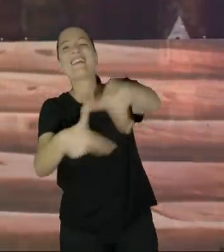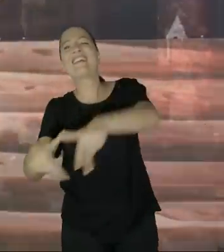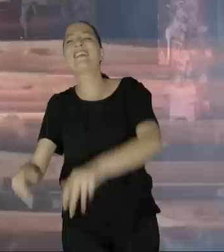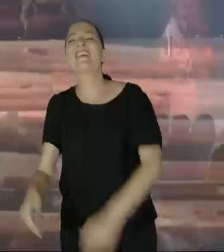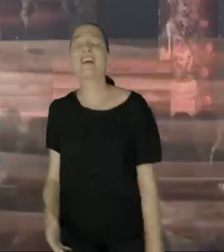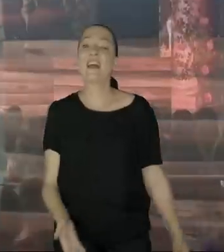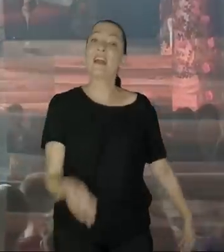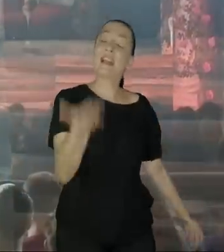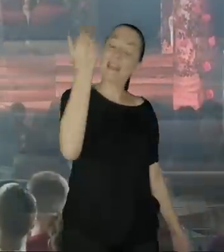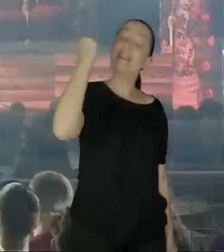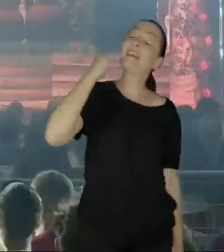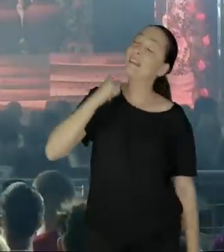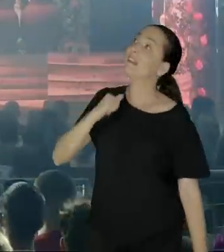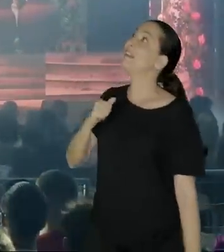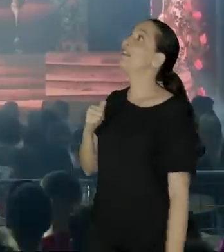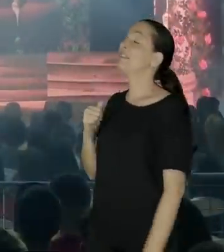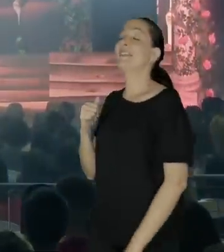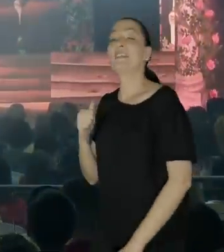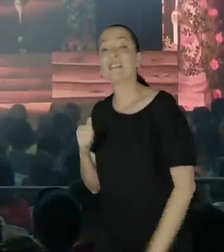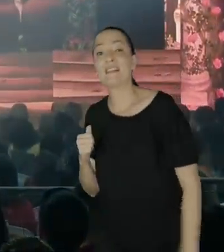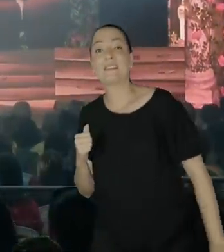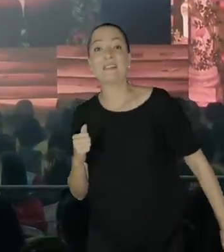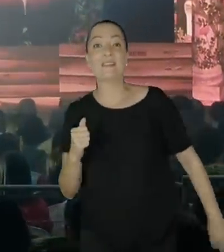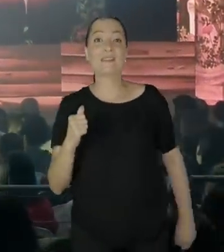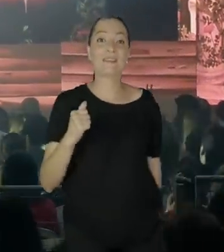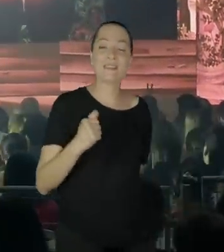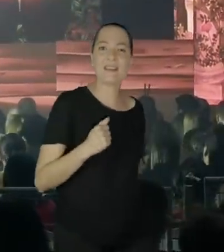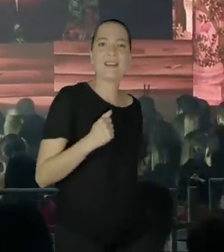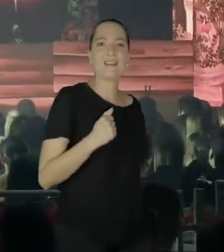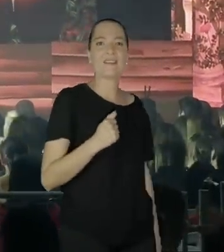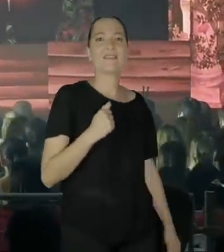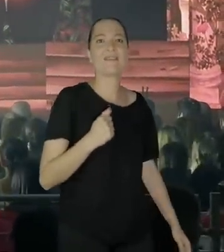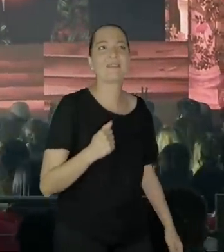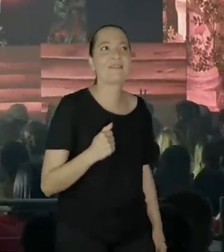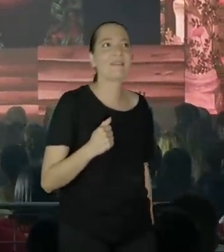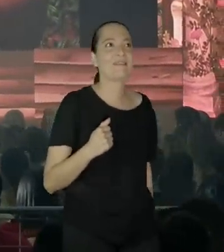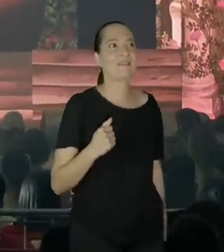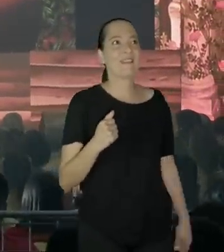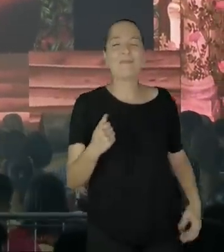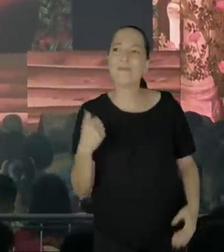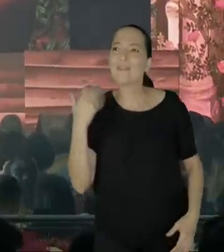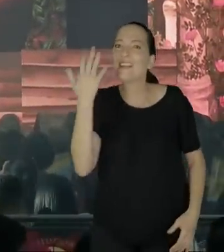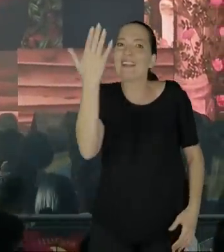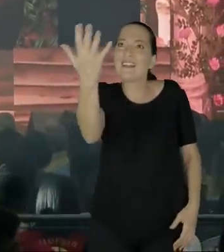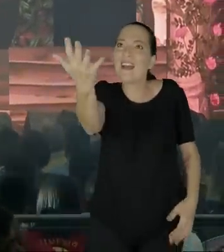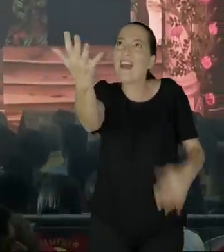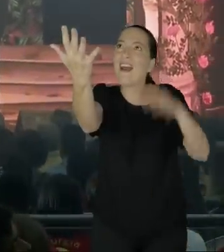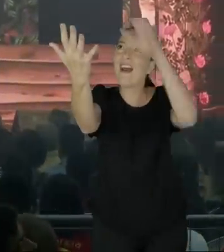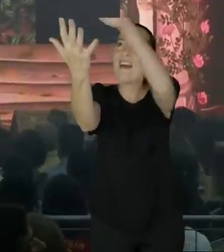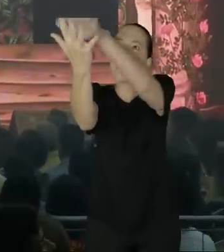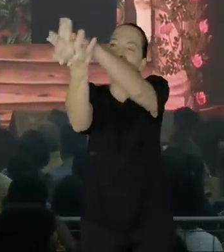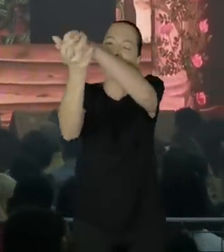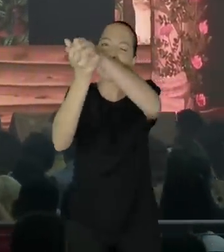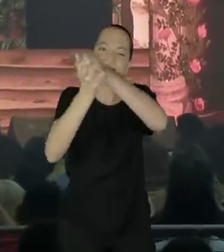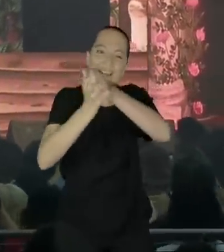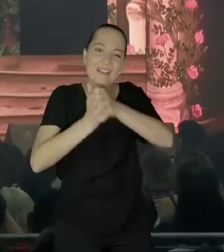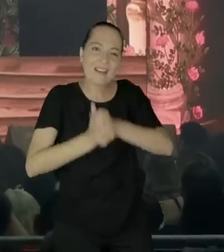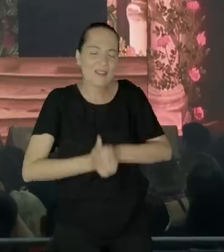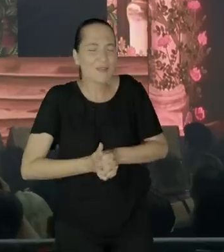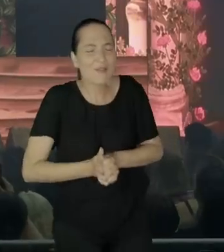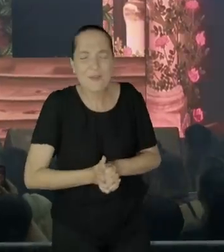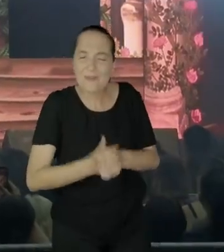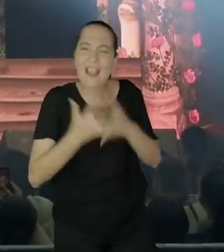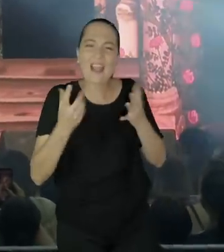levar. Vem e estenda-me o teu braço, vem me livra do